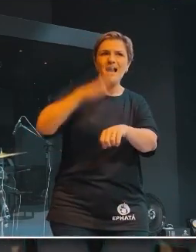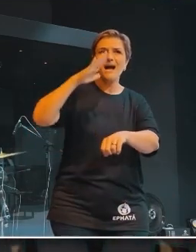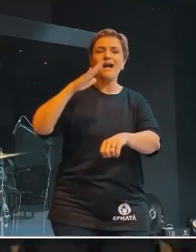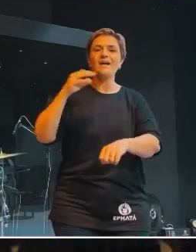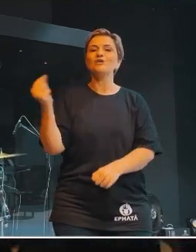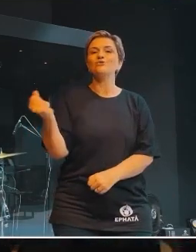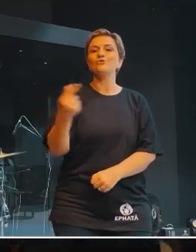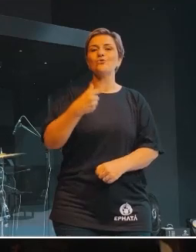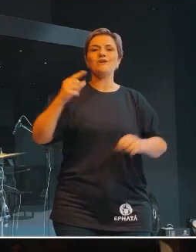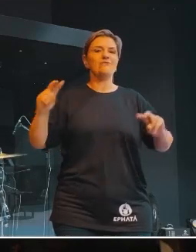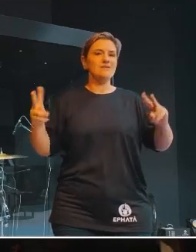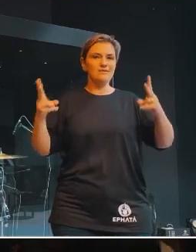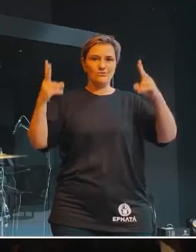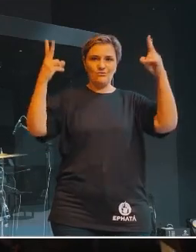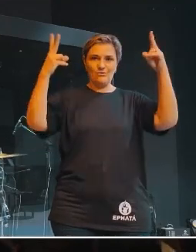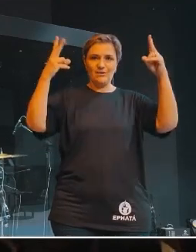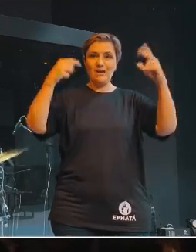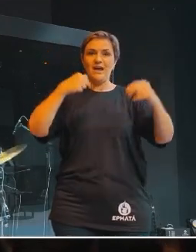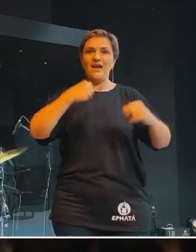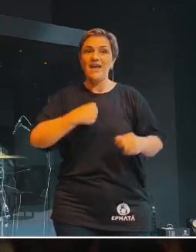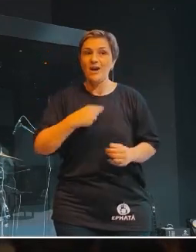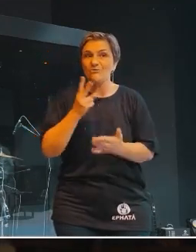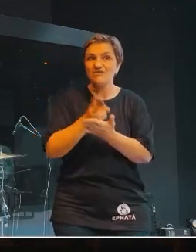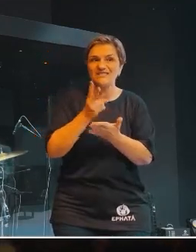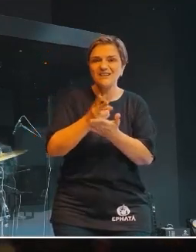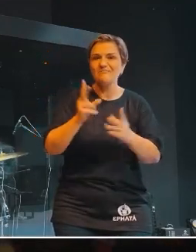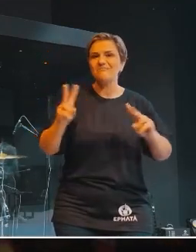que vencedor.